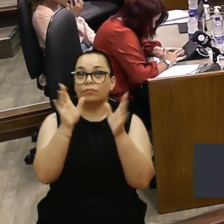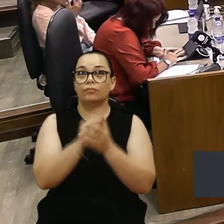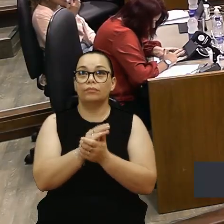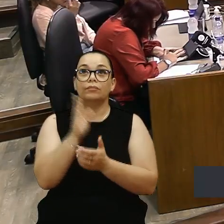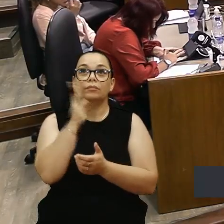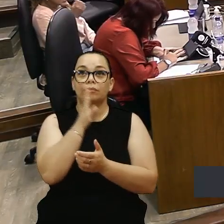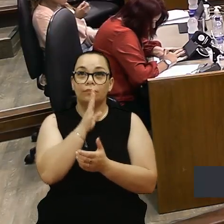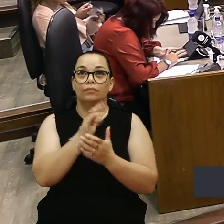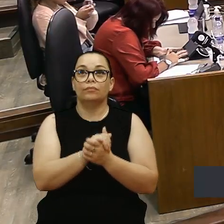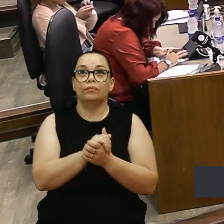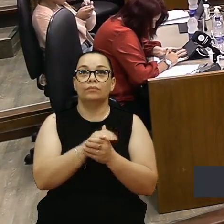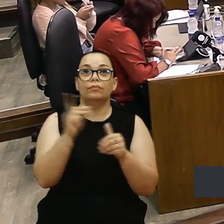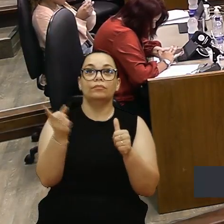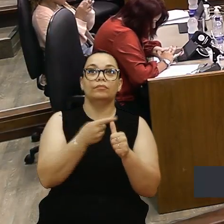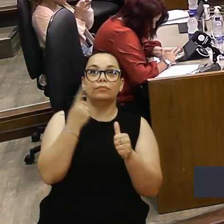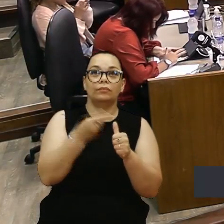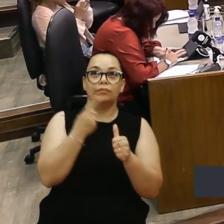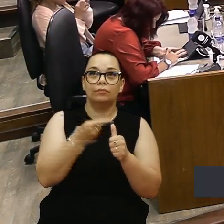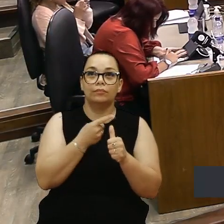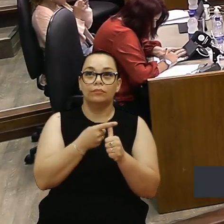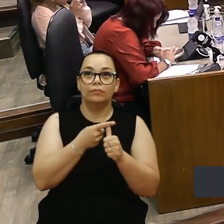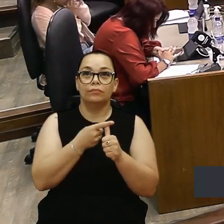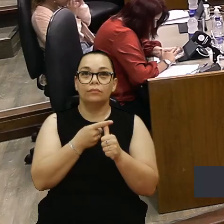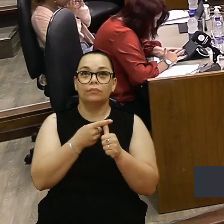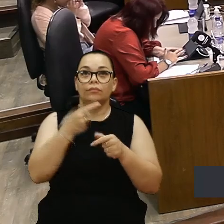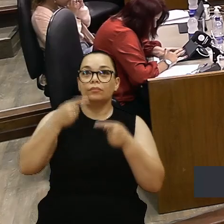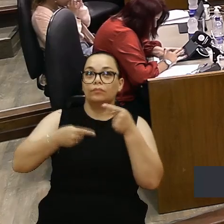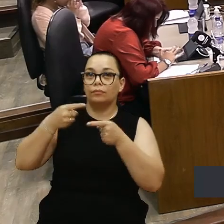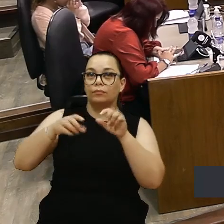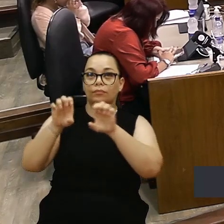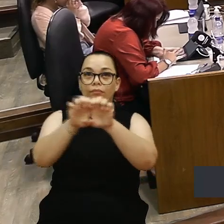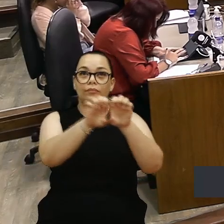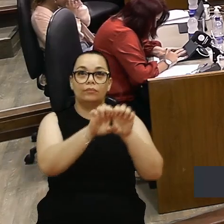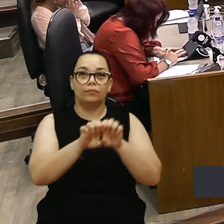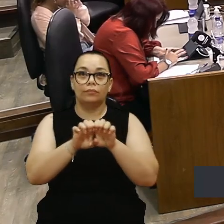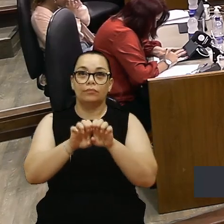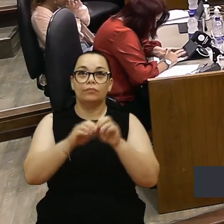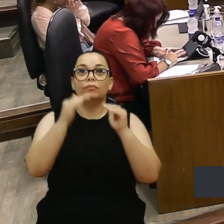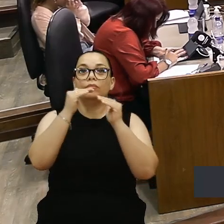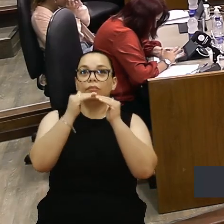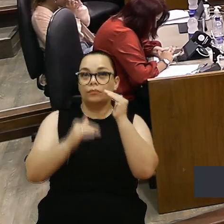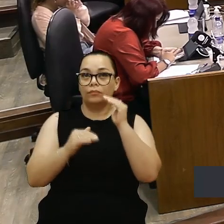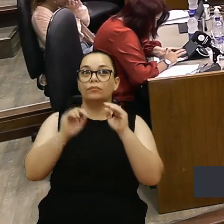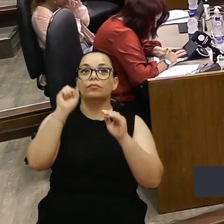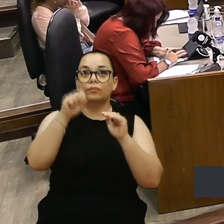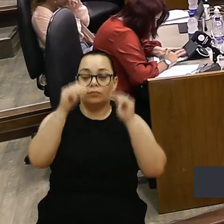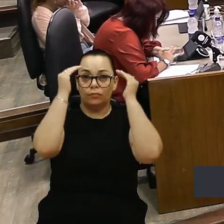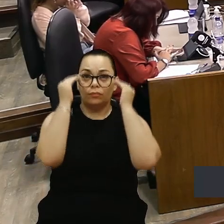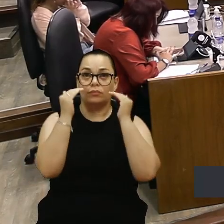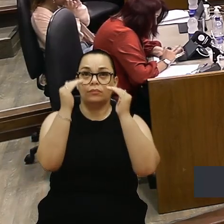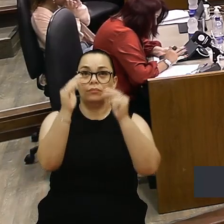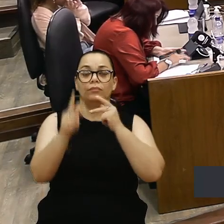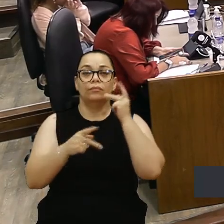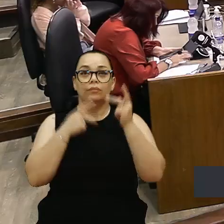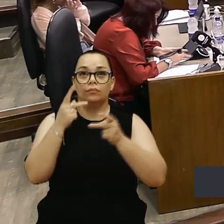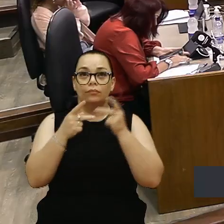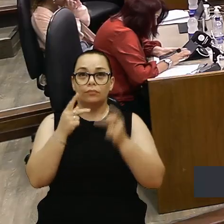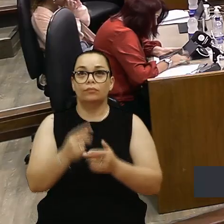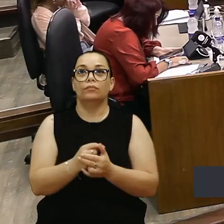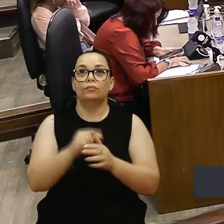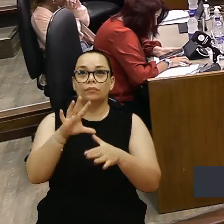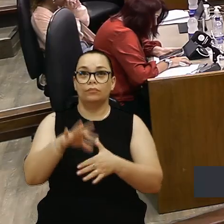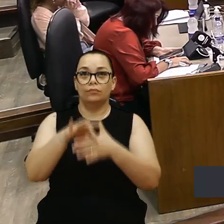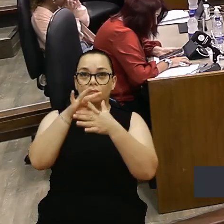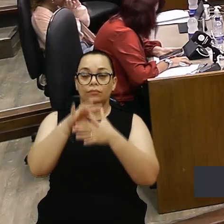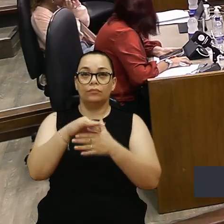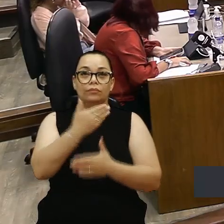rápida, primeiro que, bom, nós temos uma discordância estrutural e mantemos a discordância estrutural. Eu vou respeitar a fala respeitosa do líder do governo,